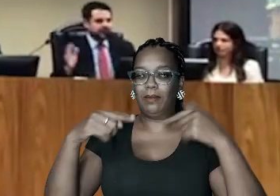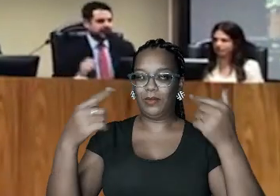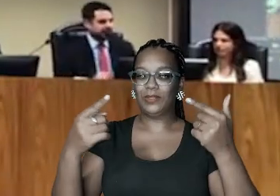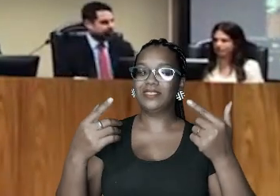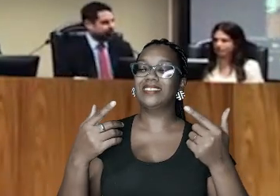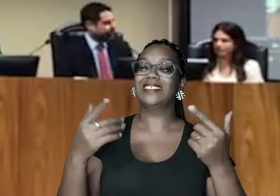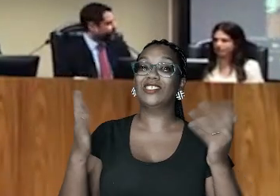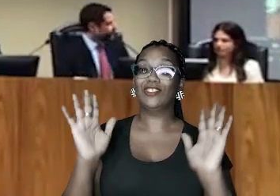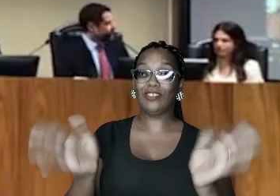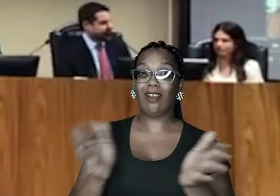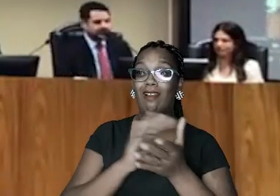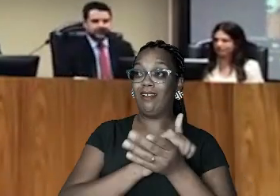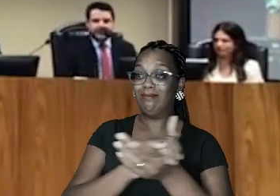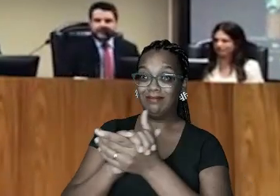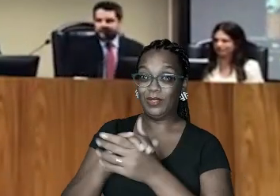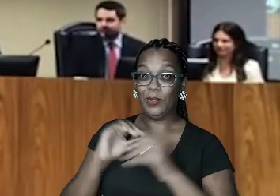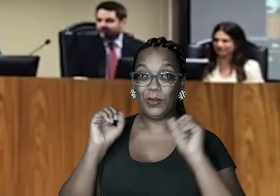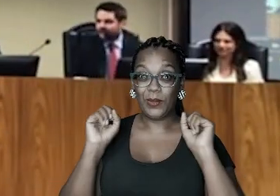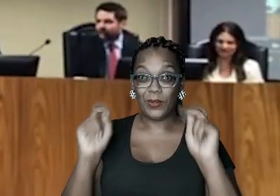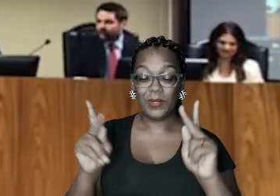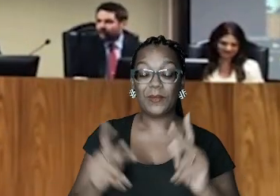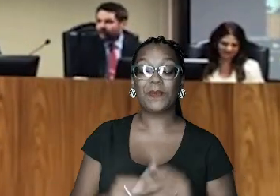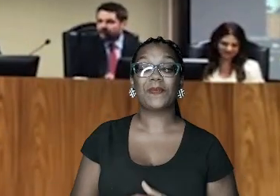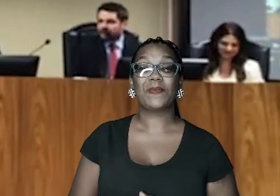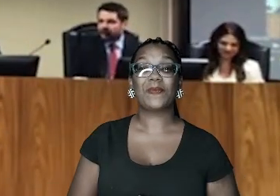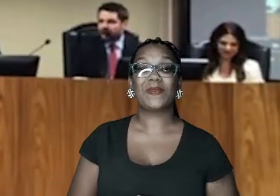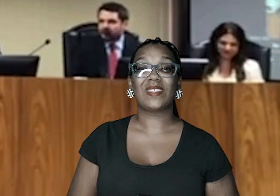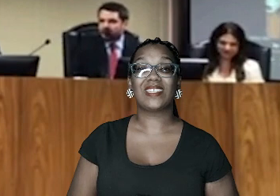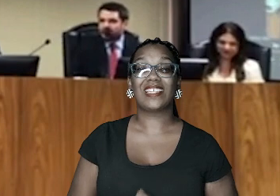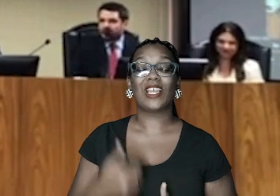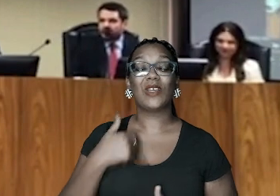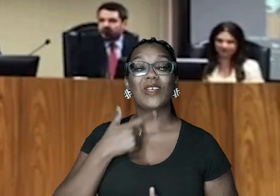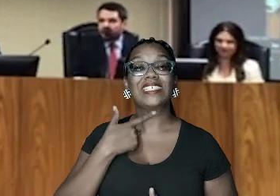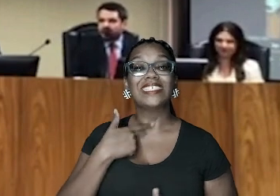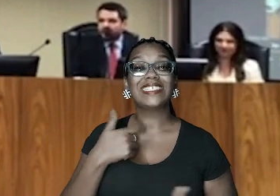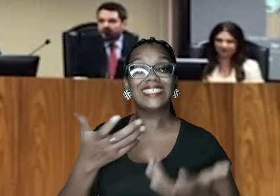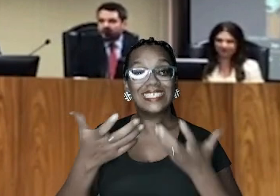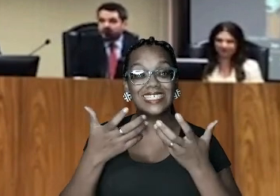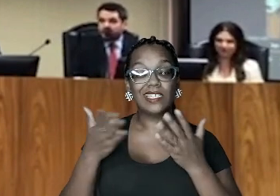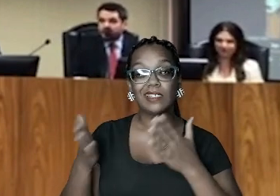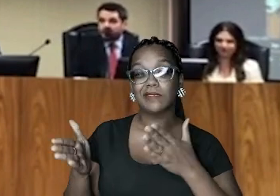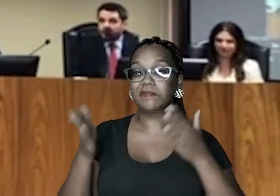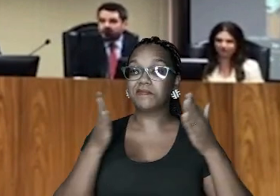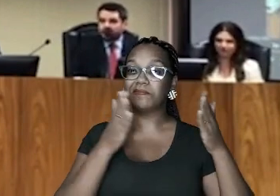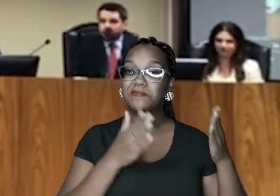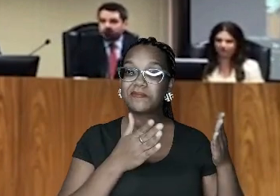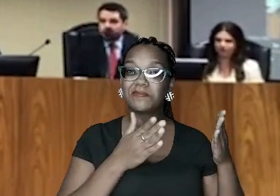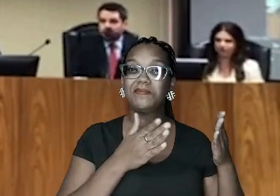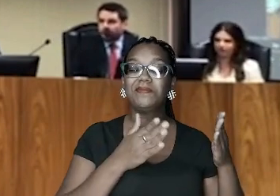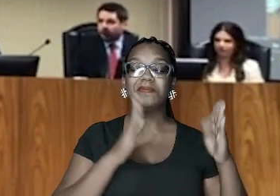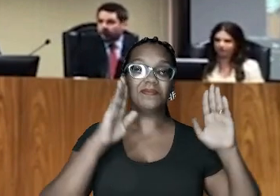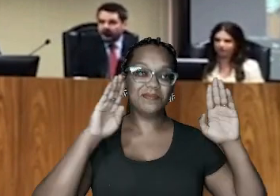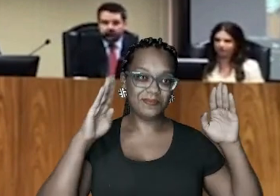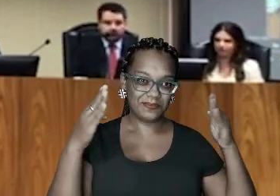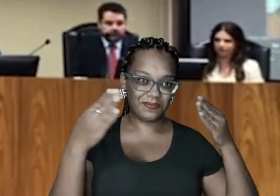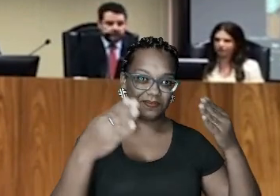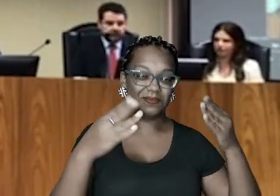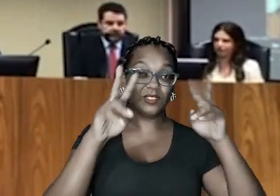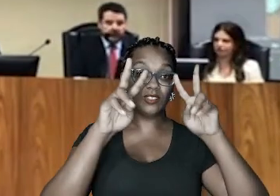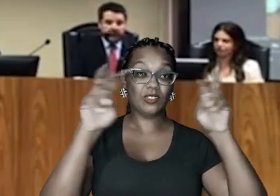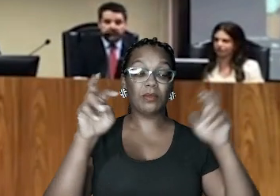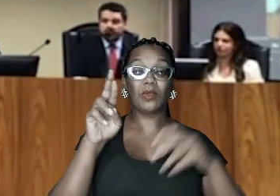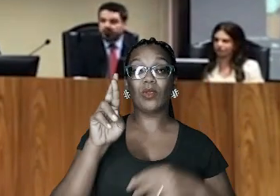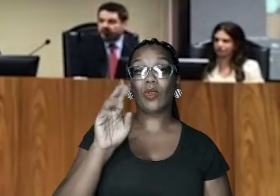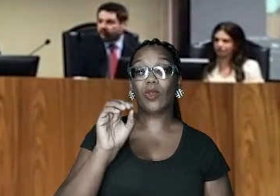vou cumprimentar os todos Já que com esses cumprimentos iniciais e queria de outro lado